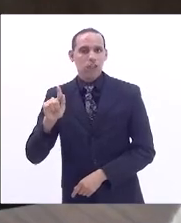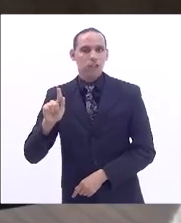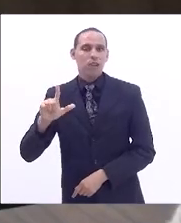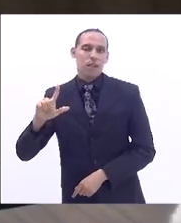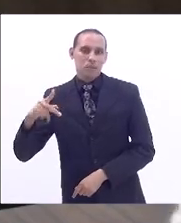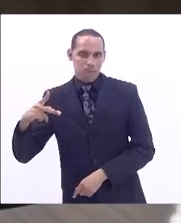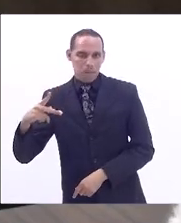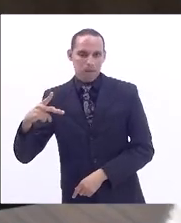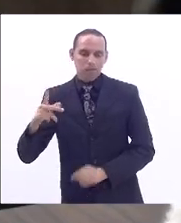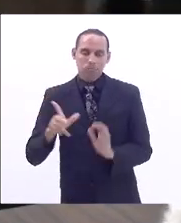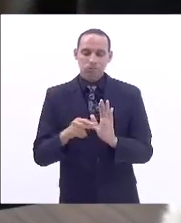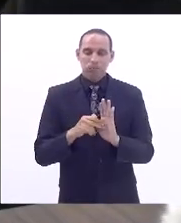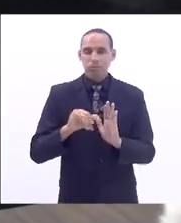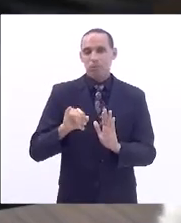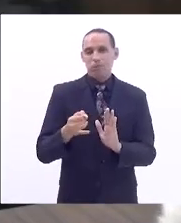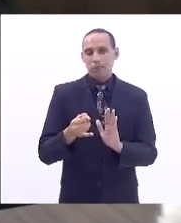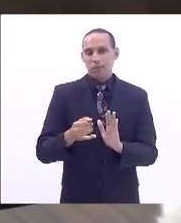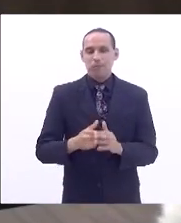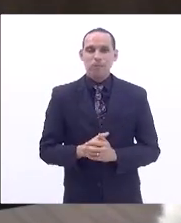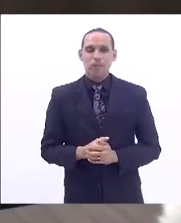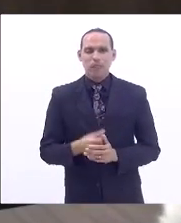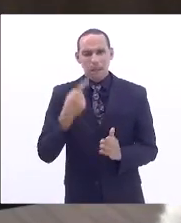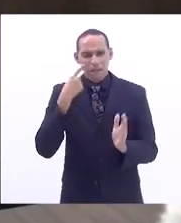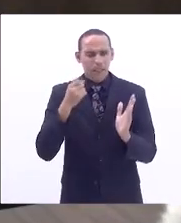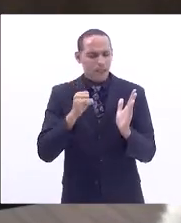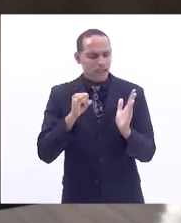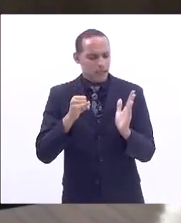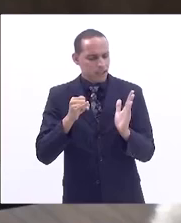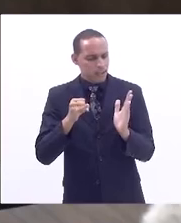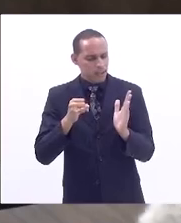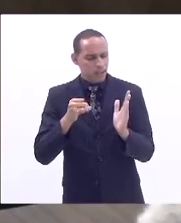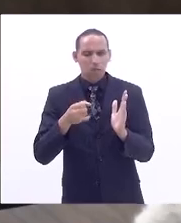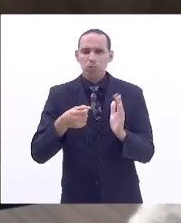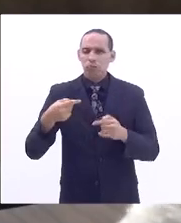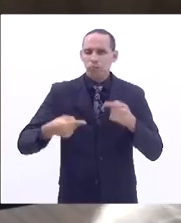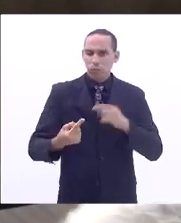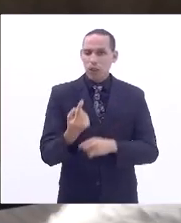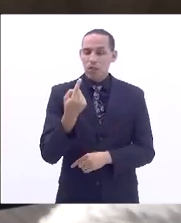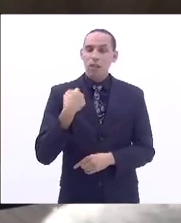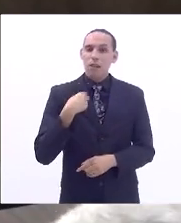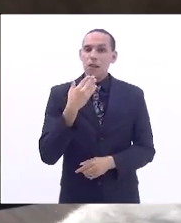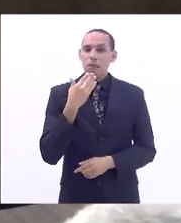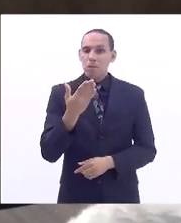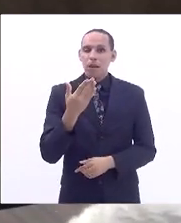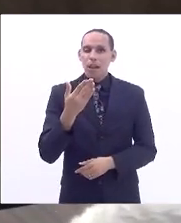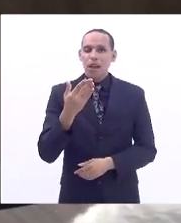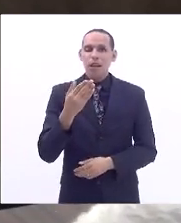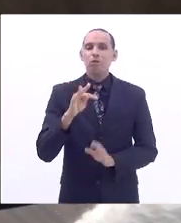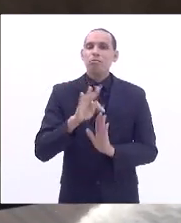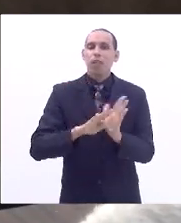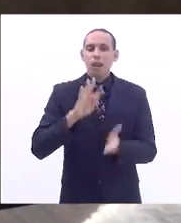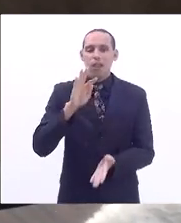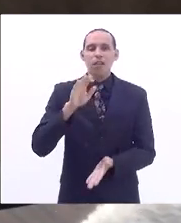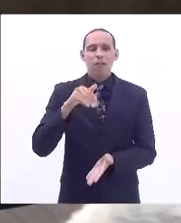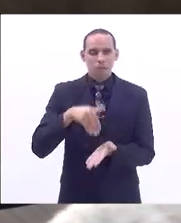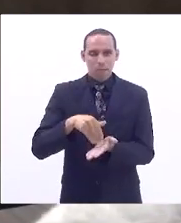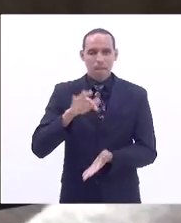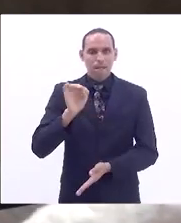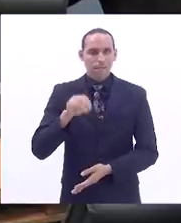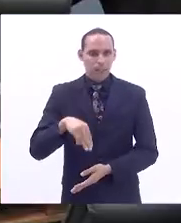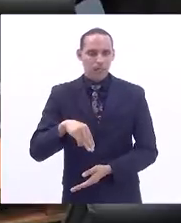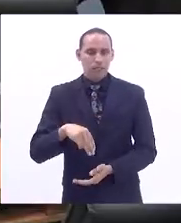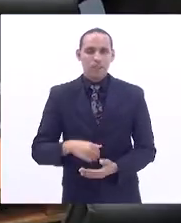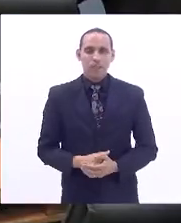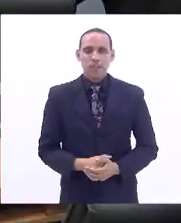dentro das emendas deixa eu ver se ele está em discussão única tem um solicitar de vossa excelência forma final de redação